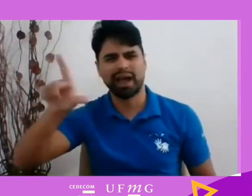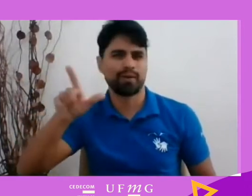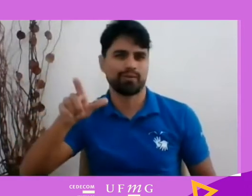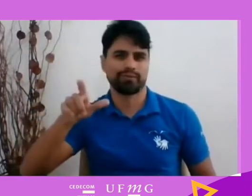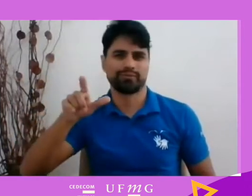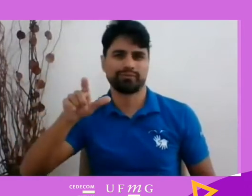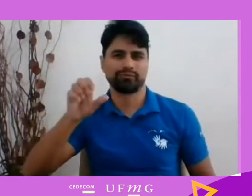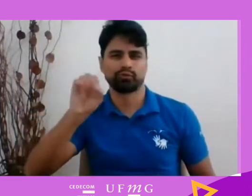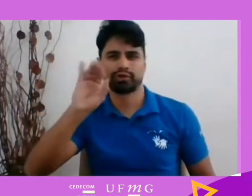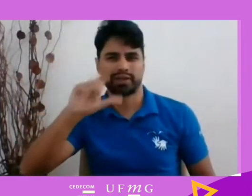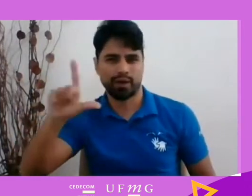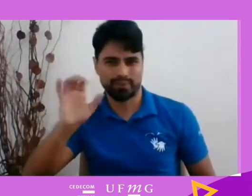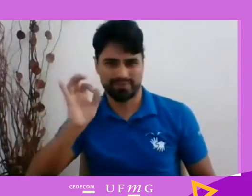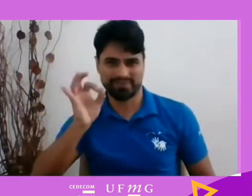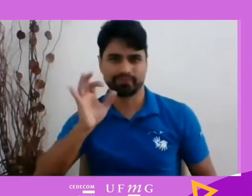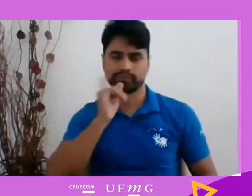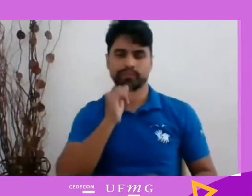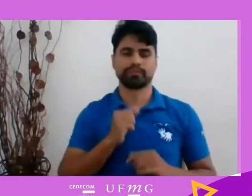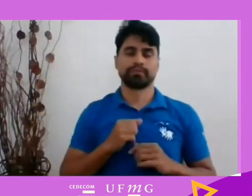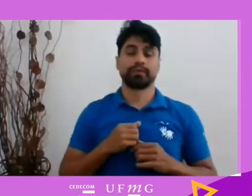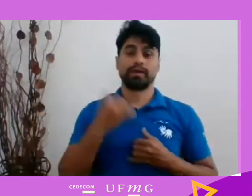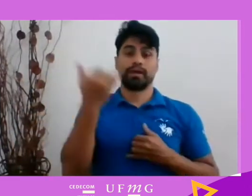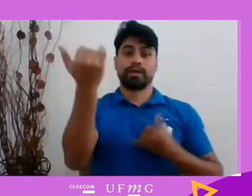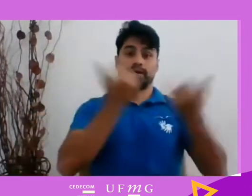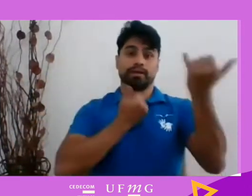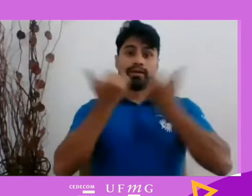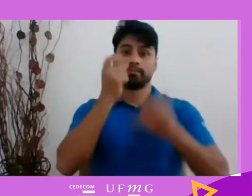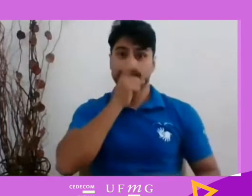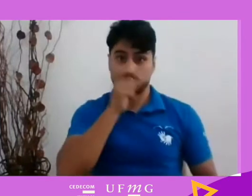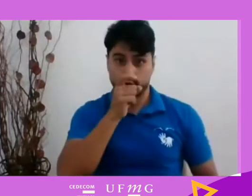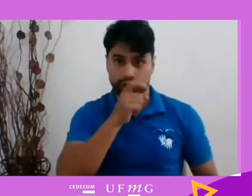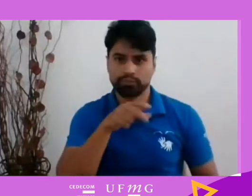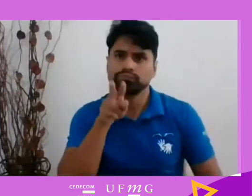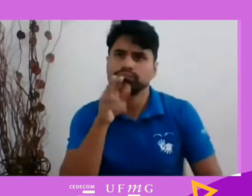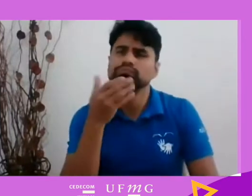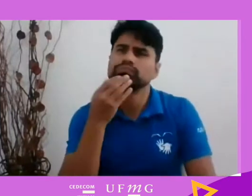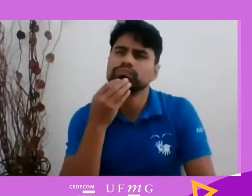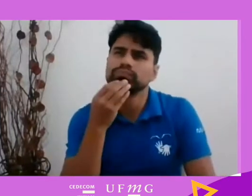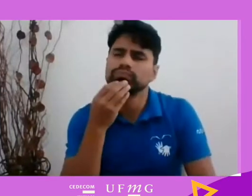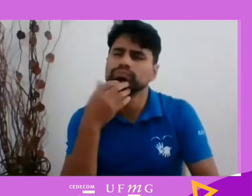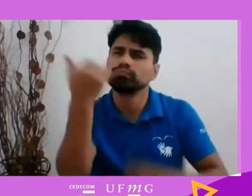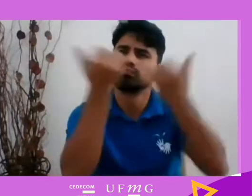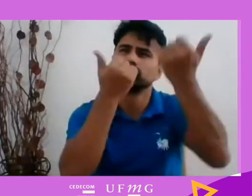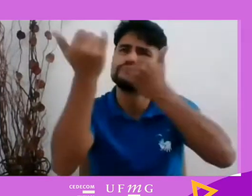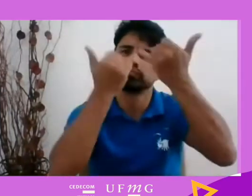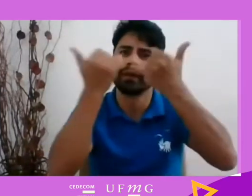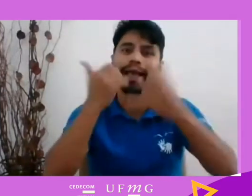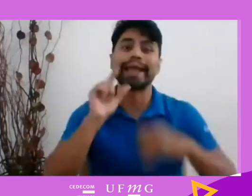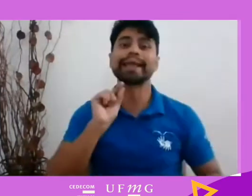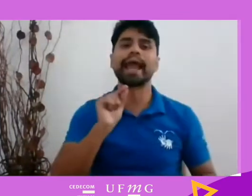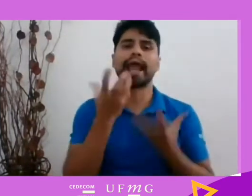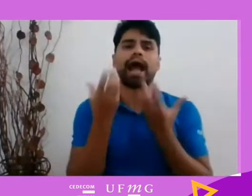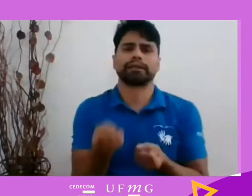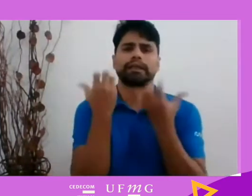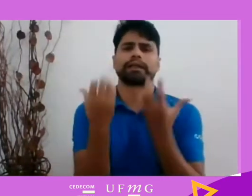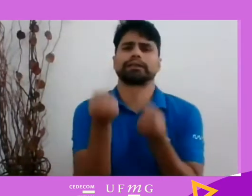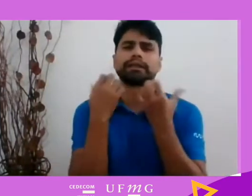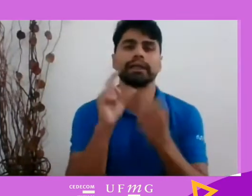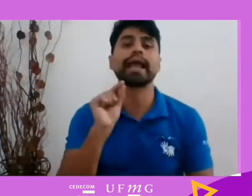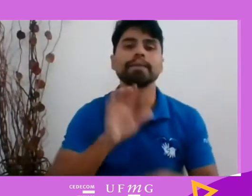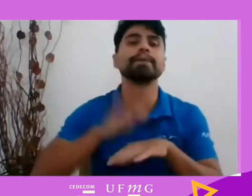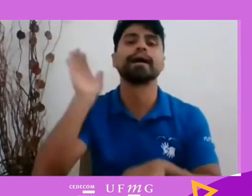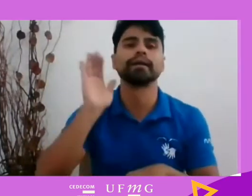falsas, nitidamente falsas, é um público mais velho. Né? Por quê? Porque ele tem